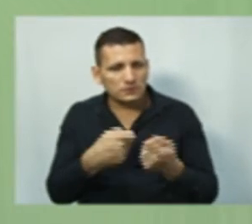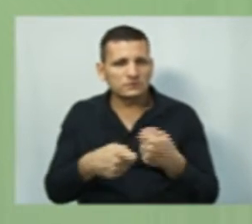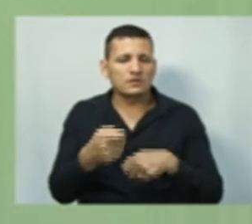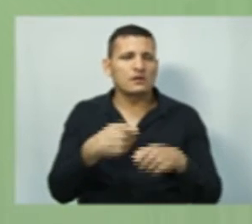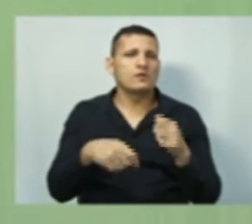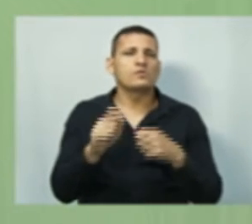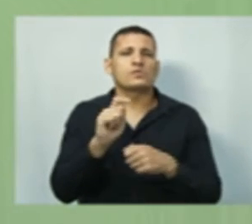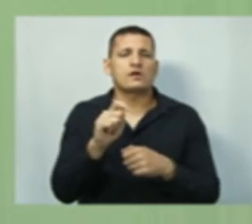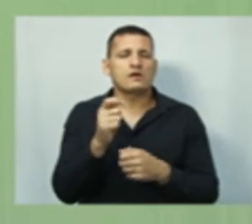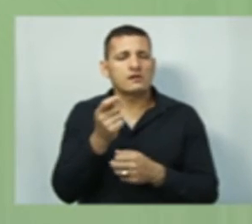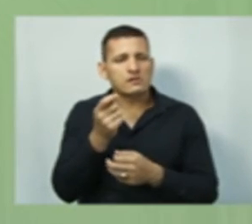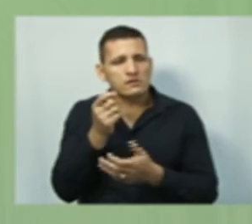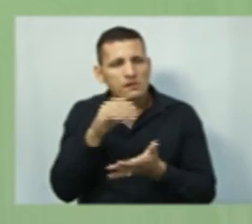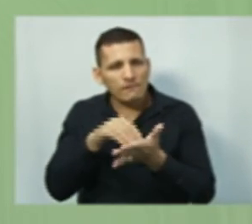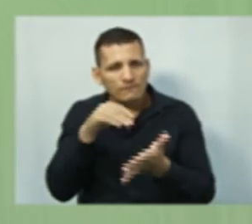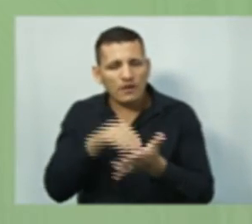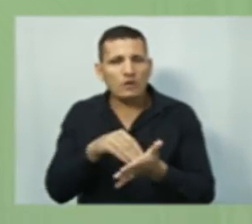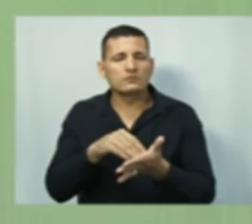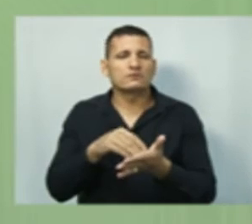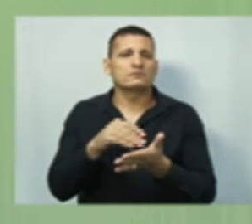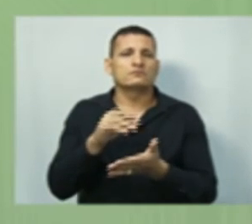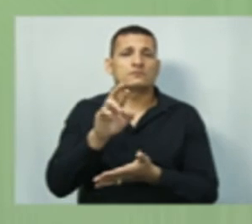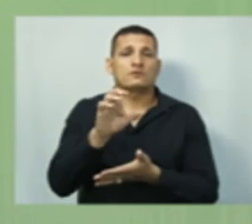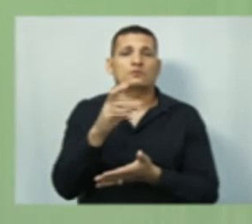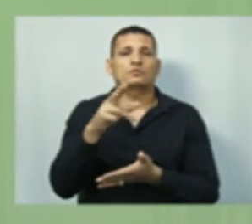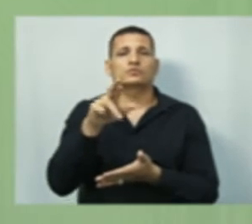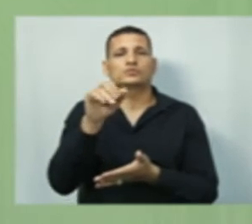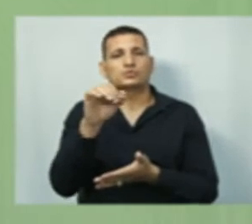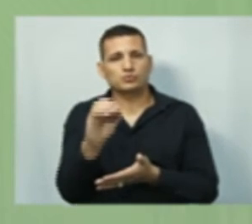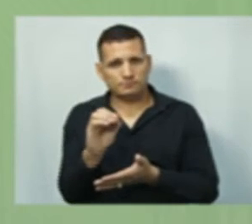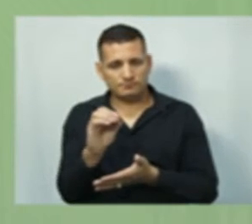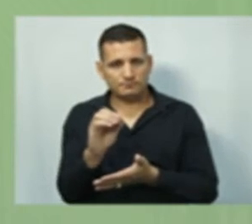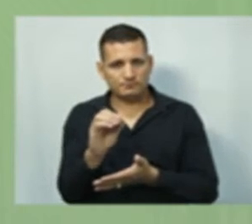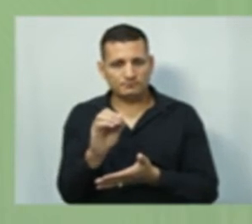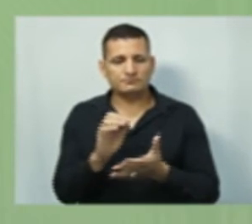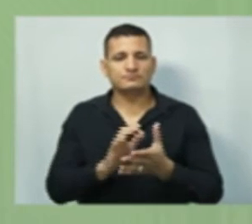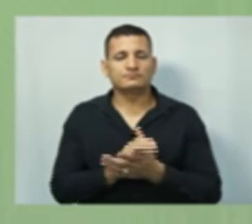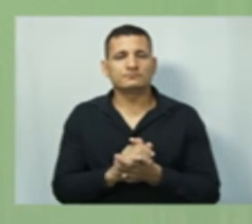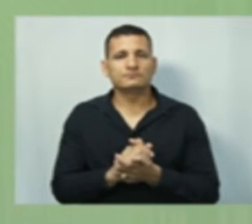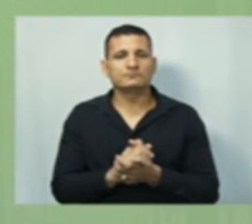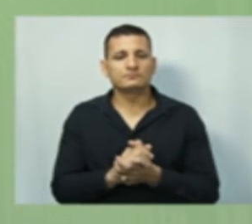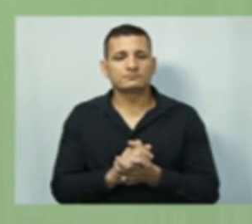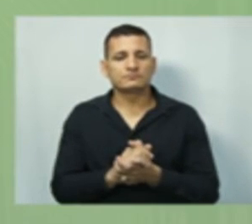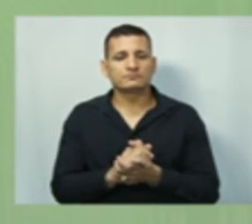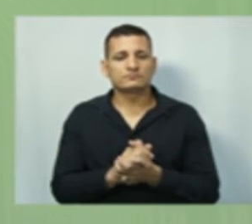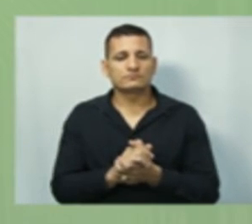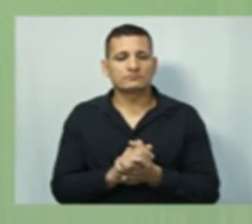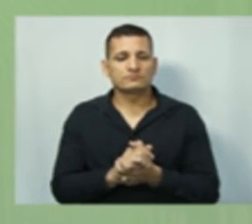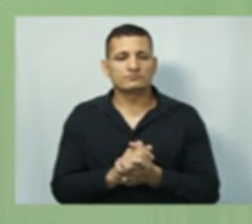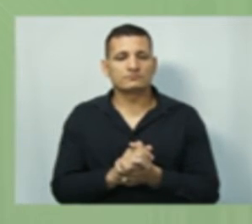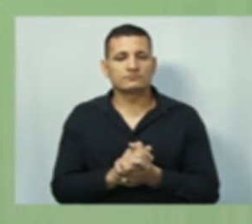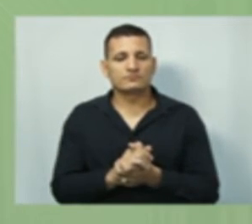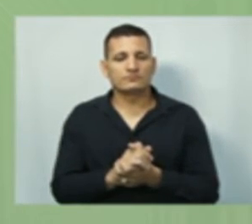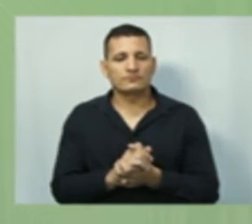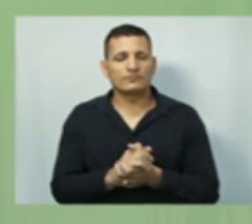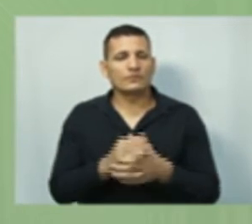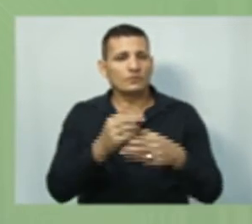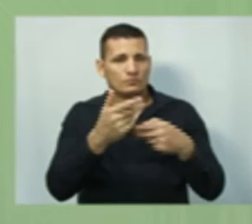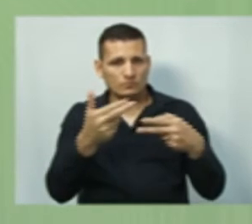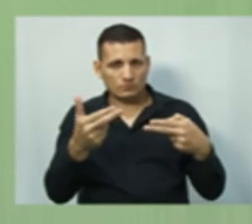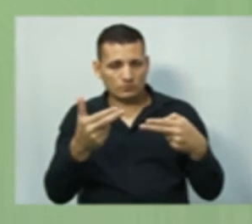recursos produtivos. Exatamente, essa é a nossa definição aqui do texto, né? Está ali na última parte do texto. O objeto de estudo da